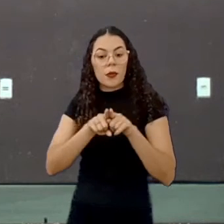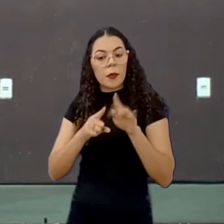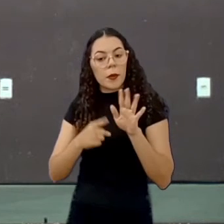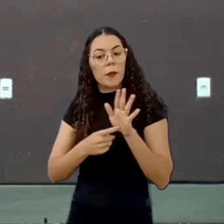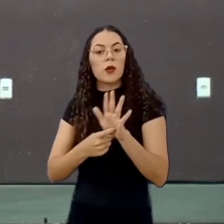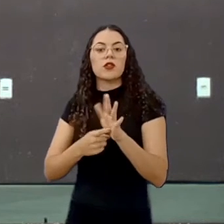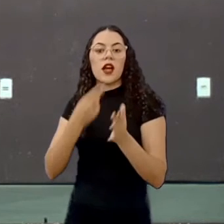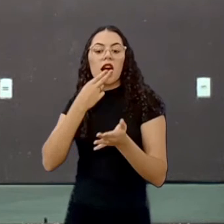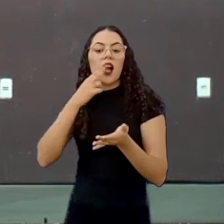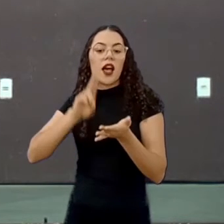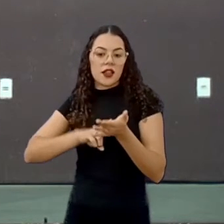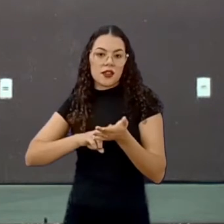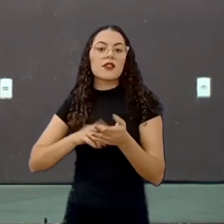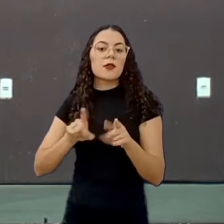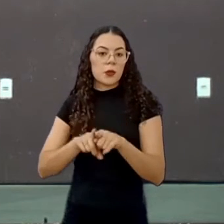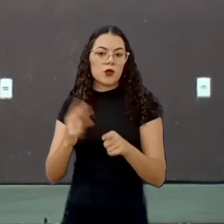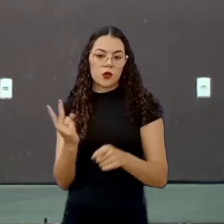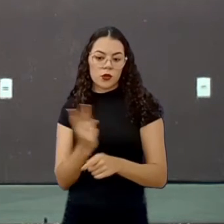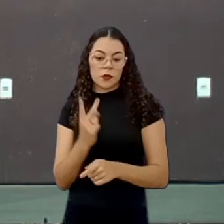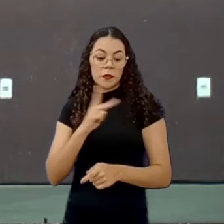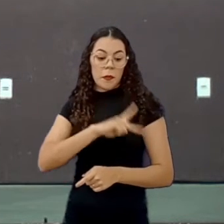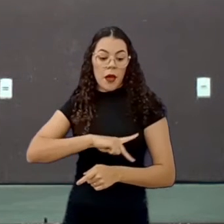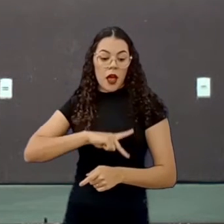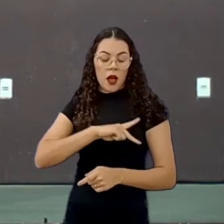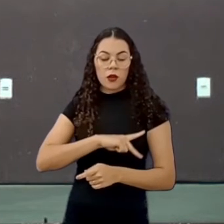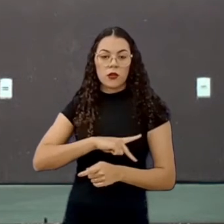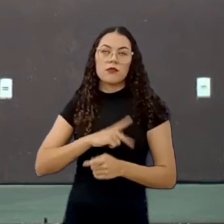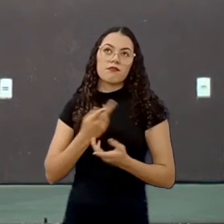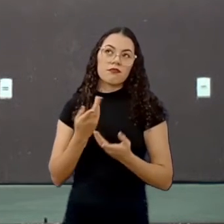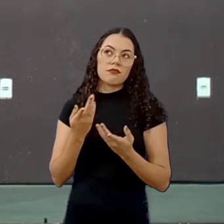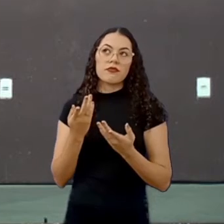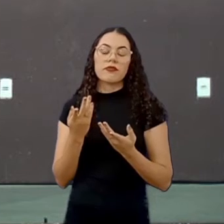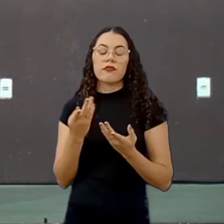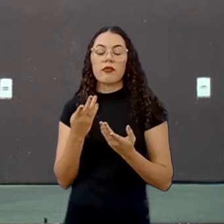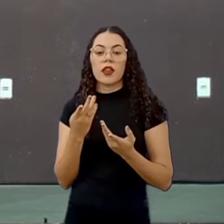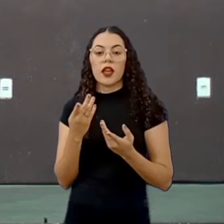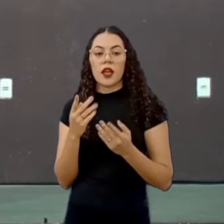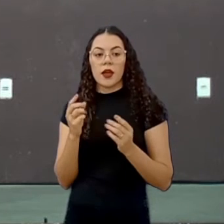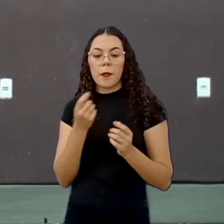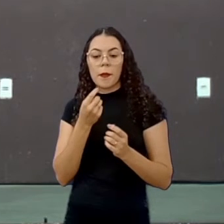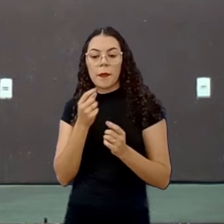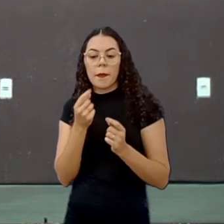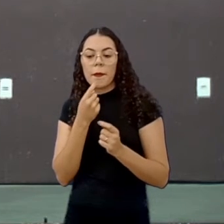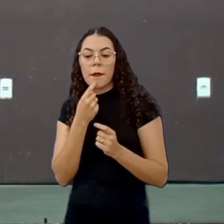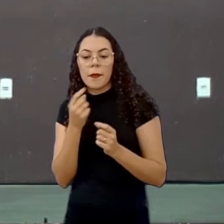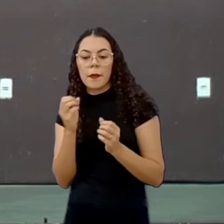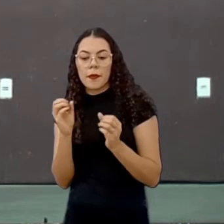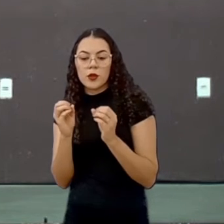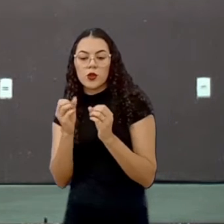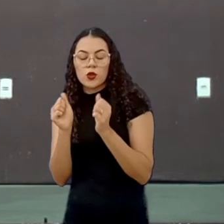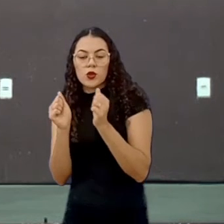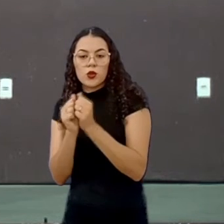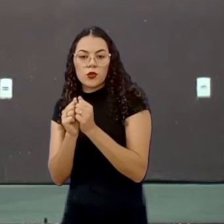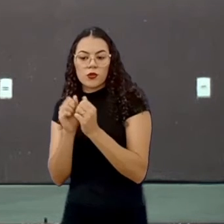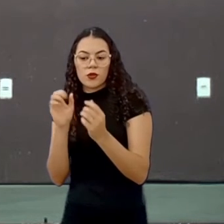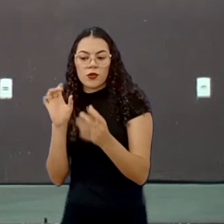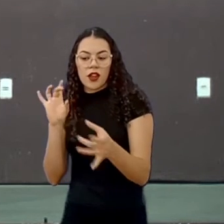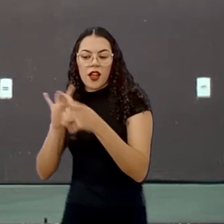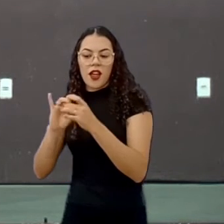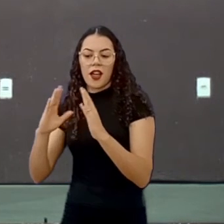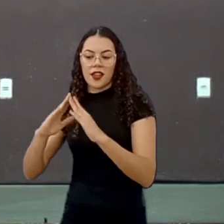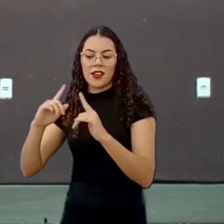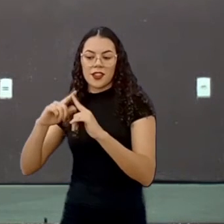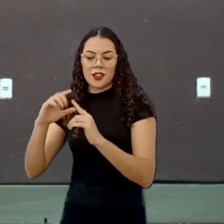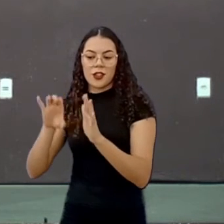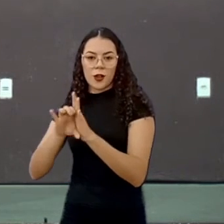autor dessa carta. Paulo, que muito provavelmente era mais próximo, estava mais ligado à igreja de